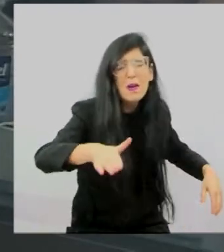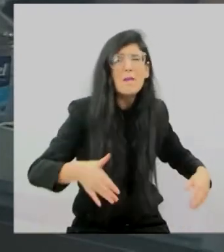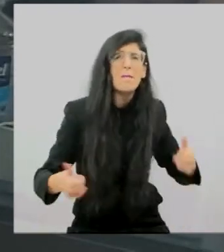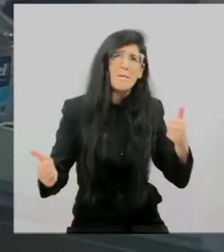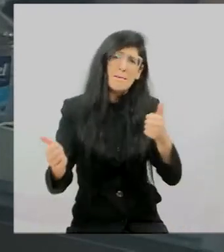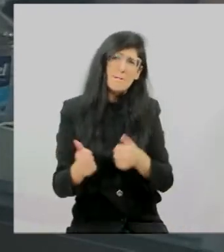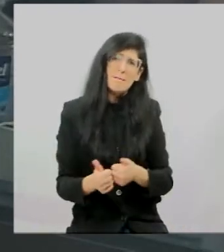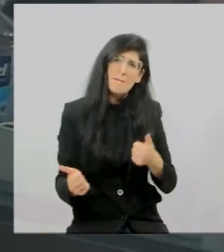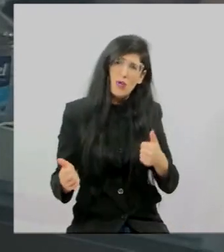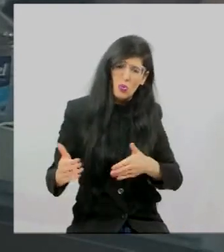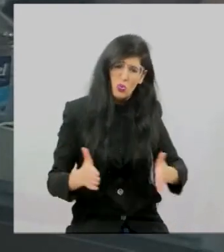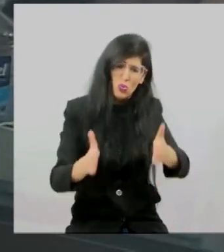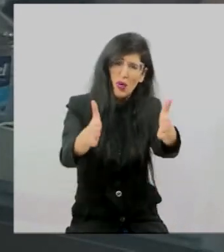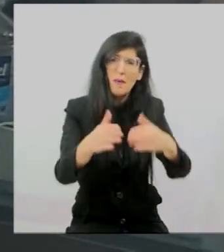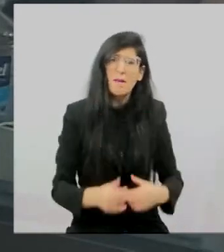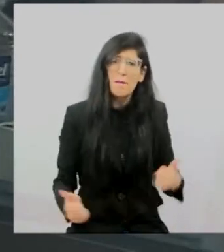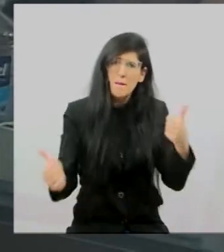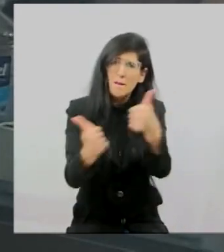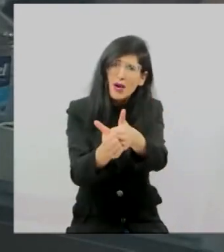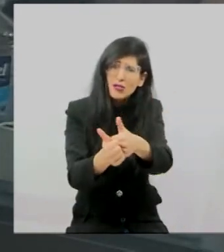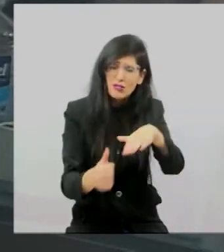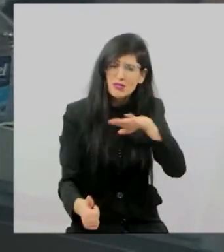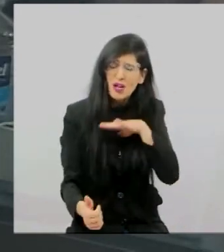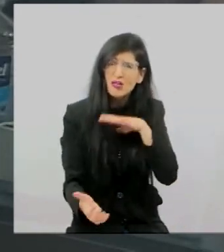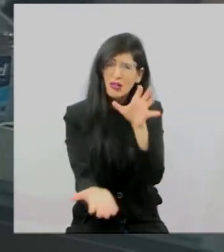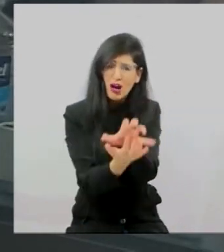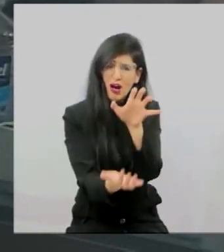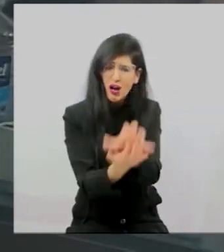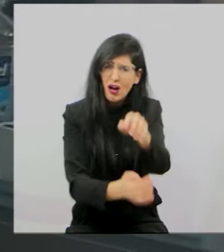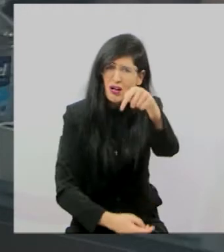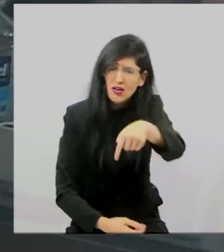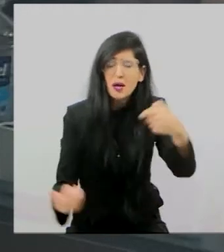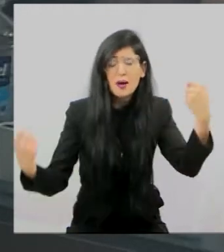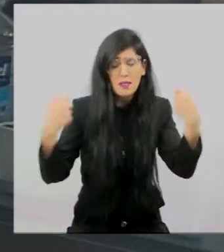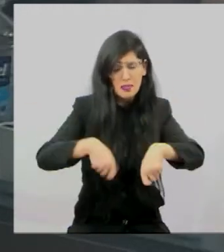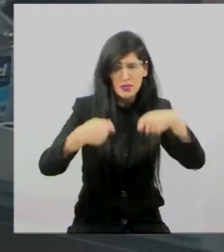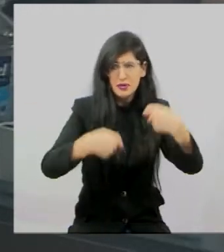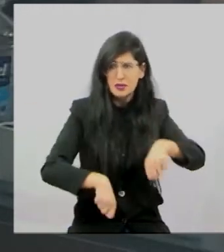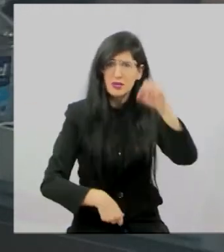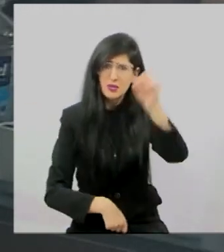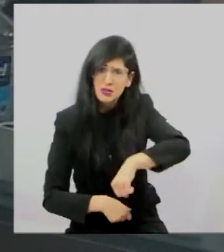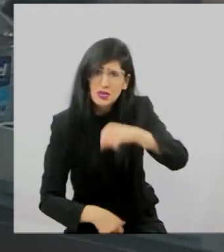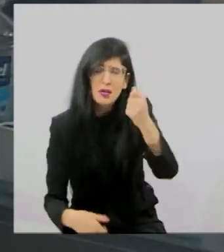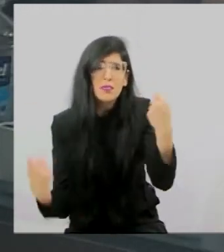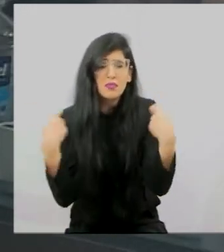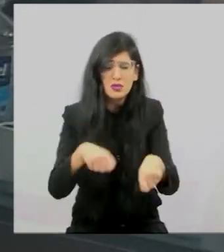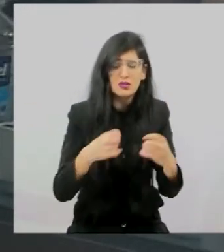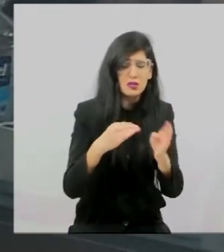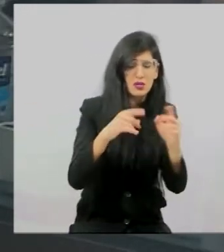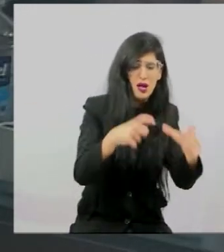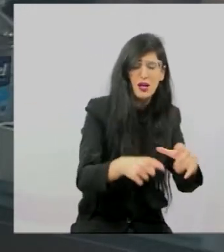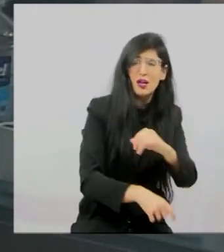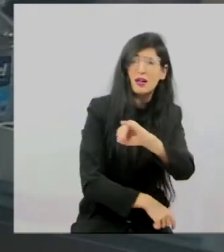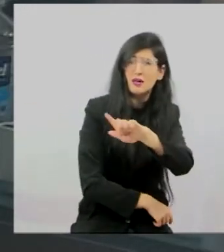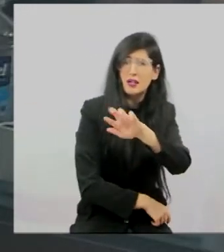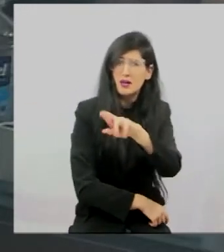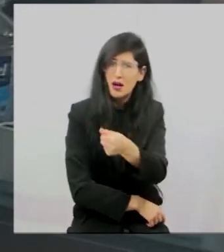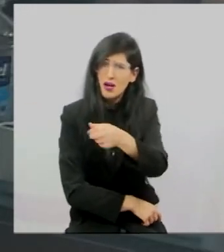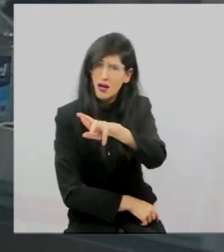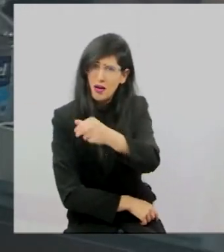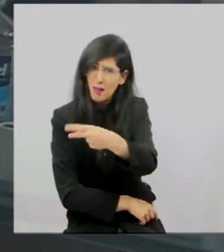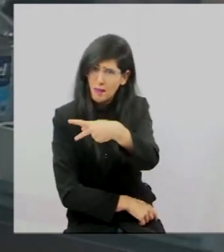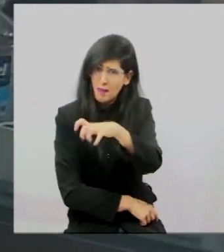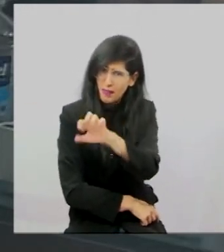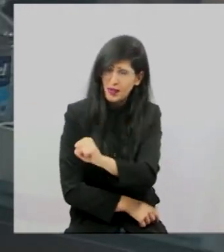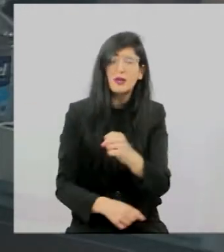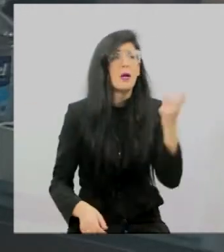Continuaremos sendo o retão da morte? Então, precisamos sim. Precisamos ter acesso ao Igarapés, precisamos ter acesso ao...